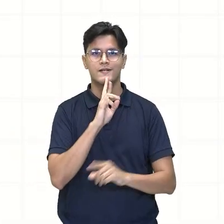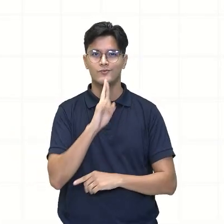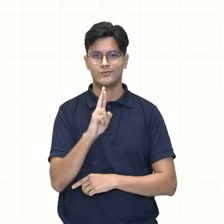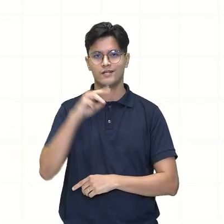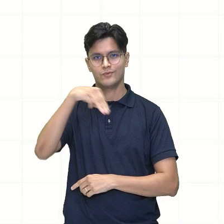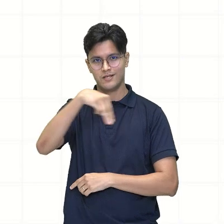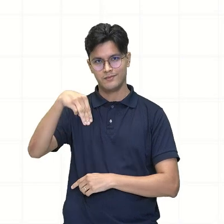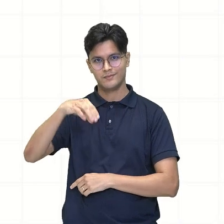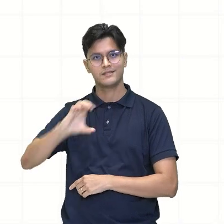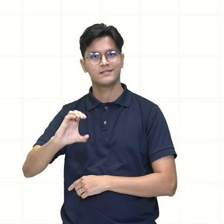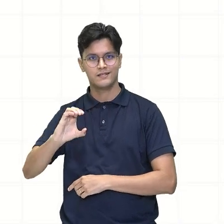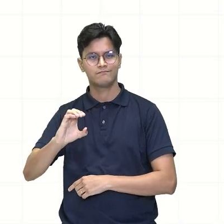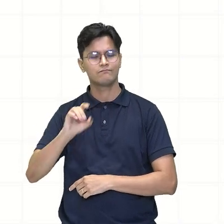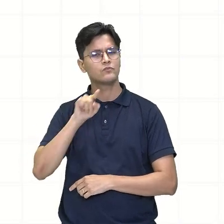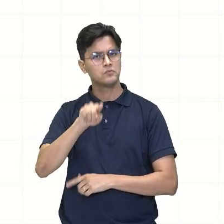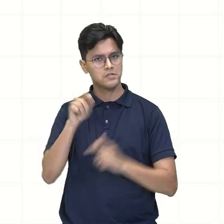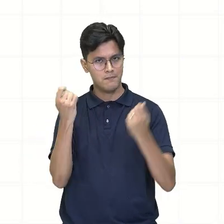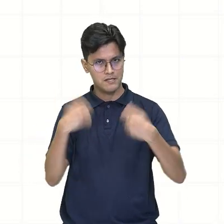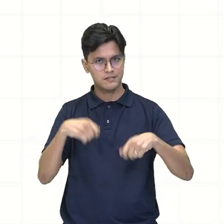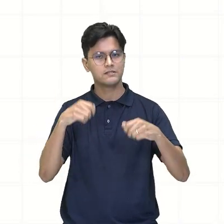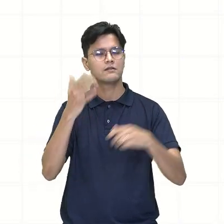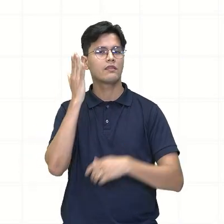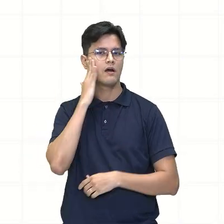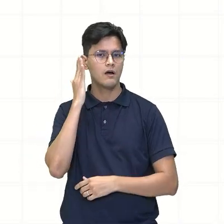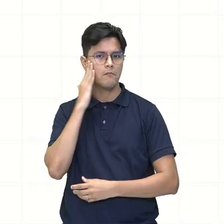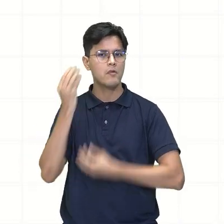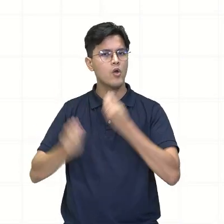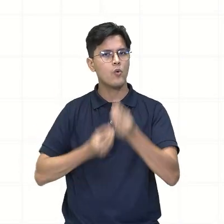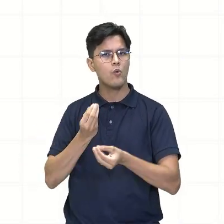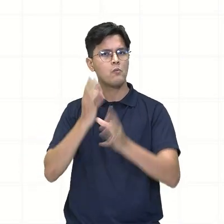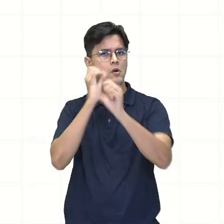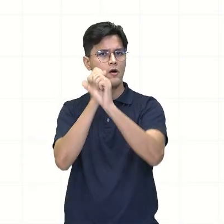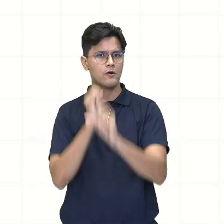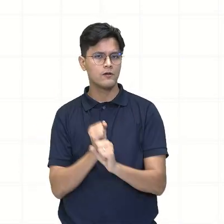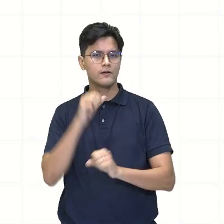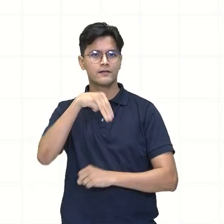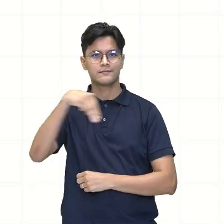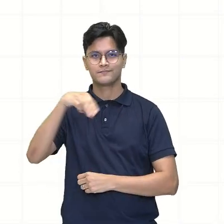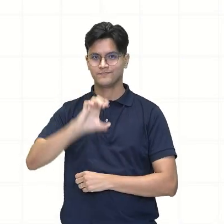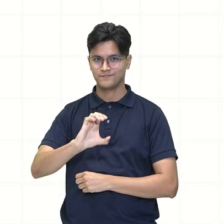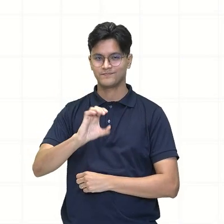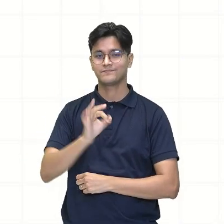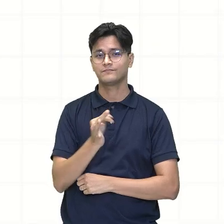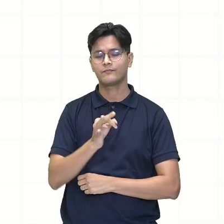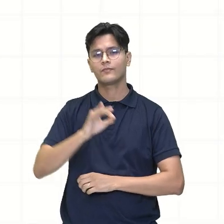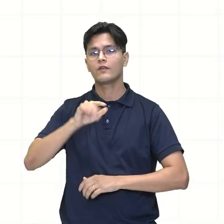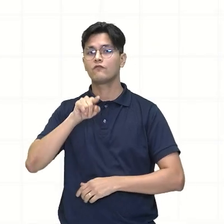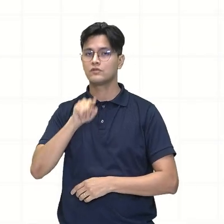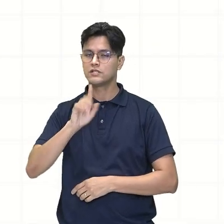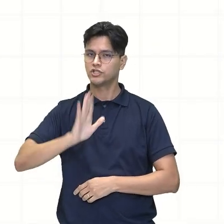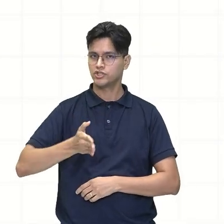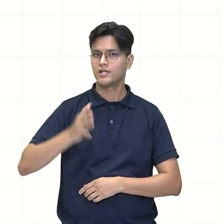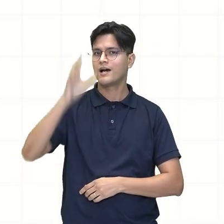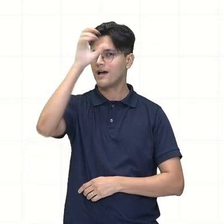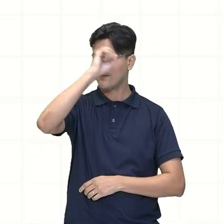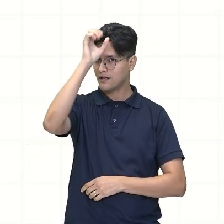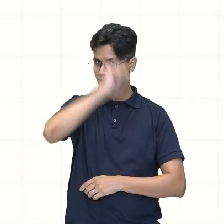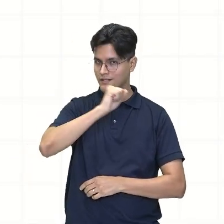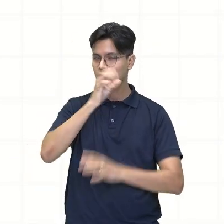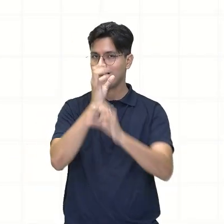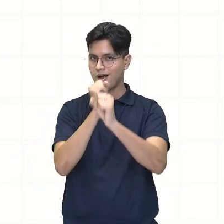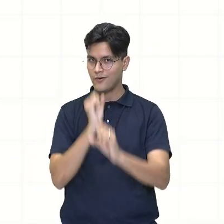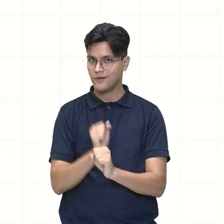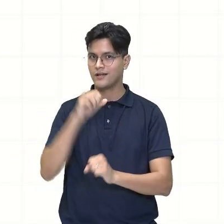tem que saber, né, encontrar, calcular esse MMC. Né? Você já deve ter aprendido a calcular esse